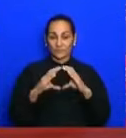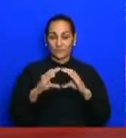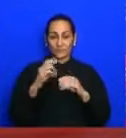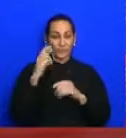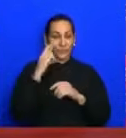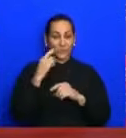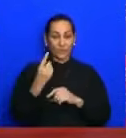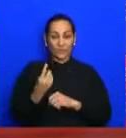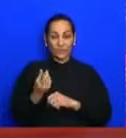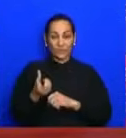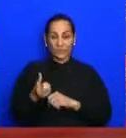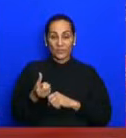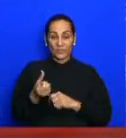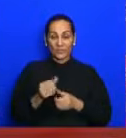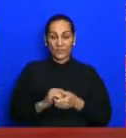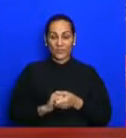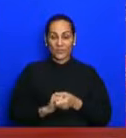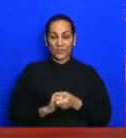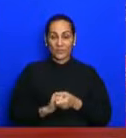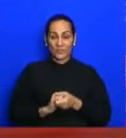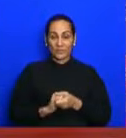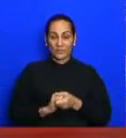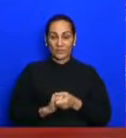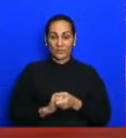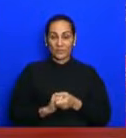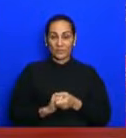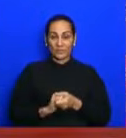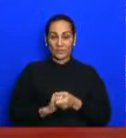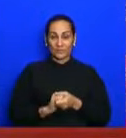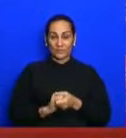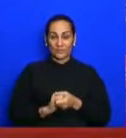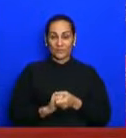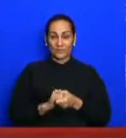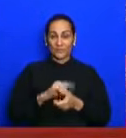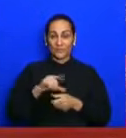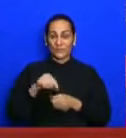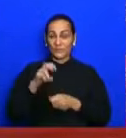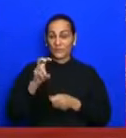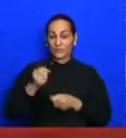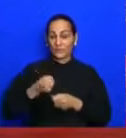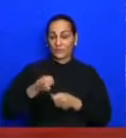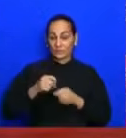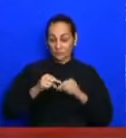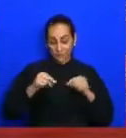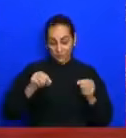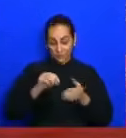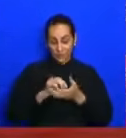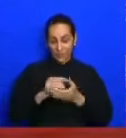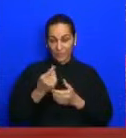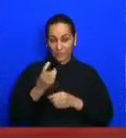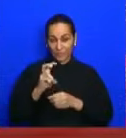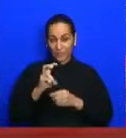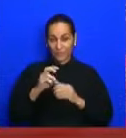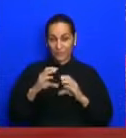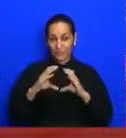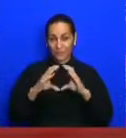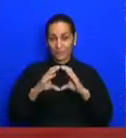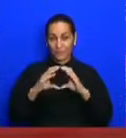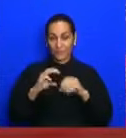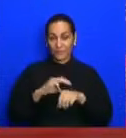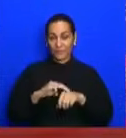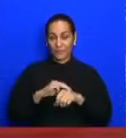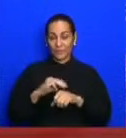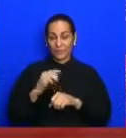Bola rosa 16. Rosa 16. Foram sorteados 5 números, faltam 15.